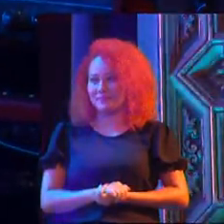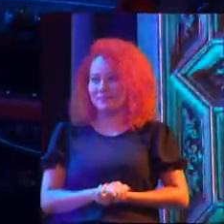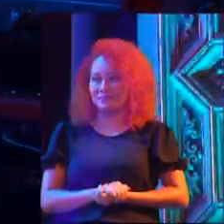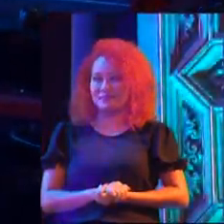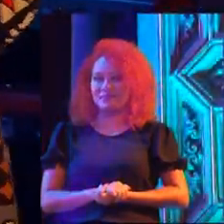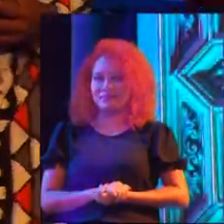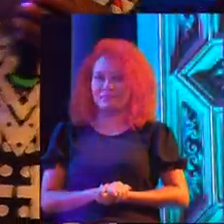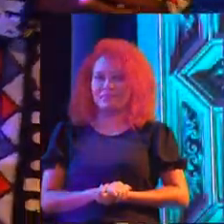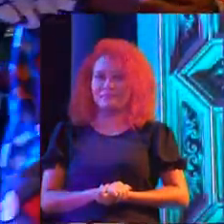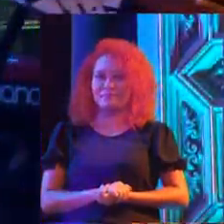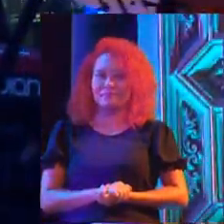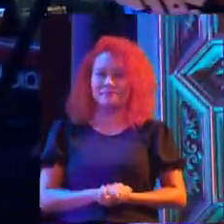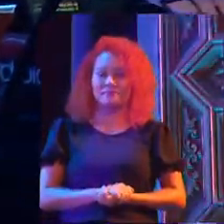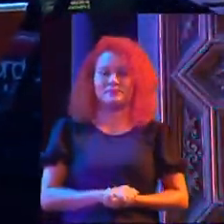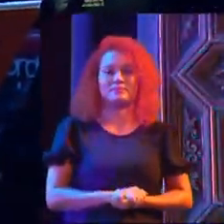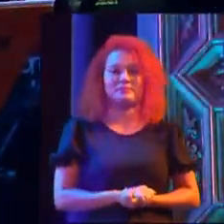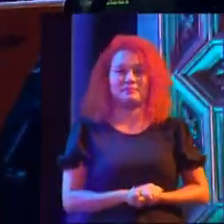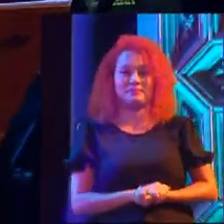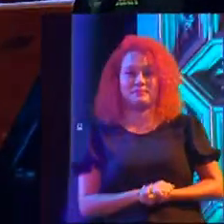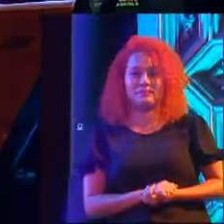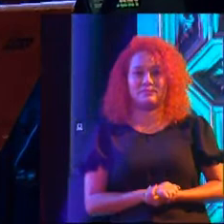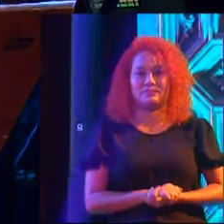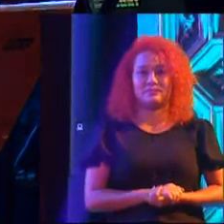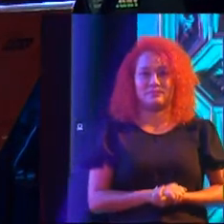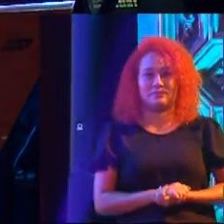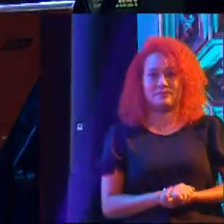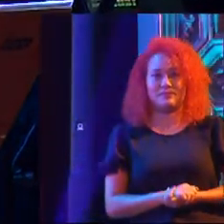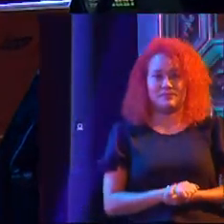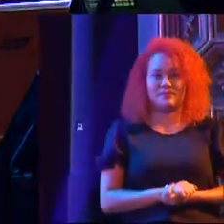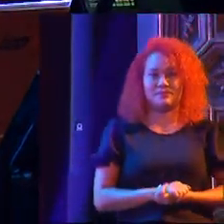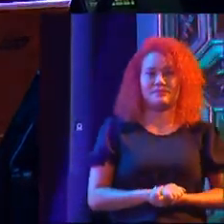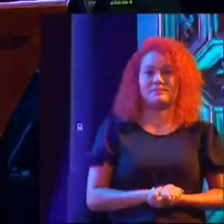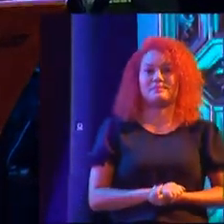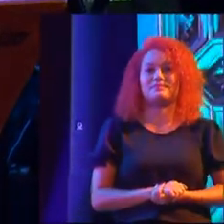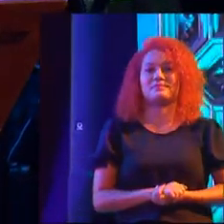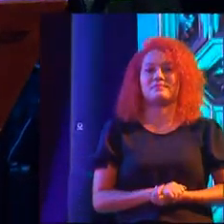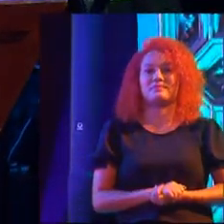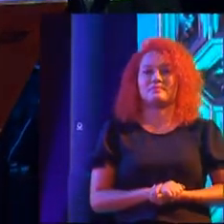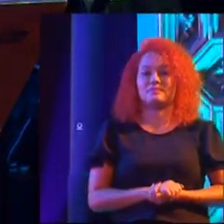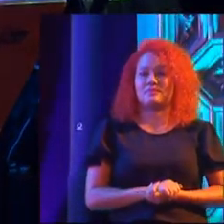Bem, acho que o processo